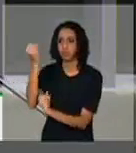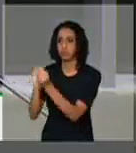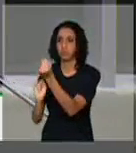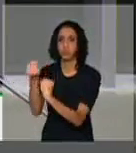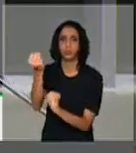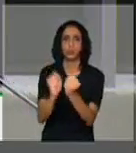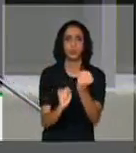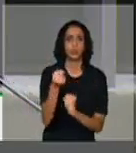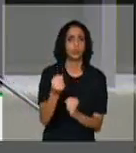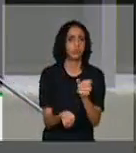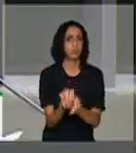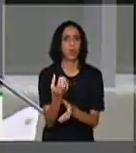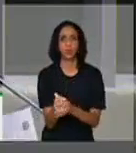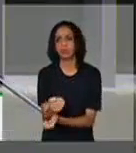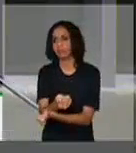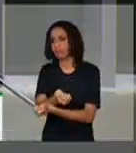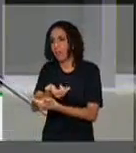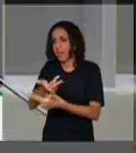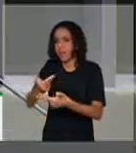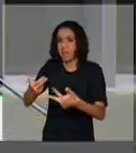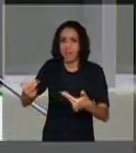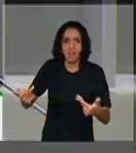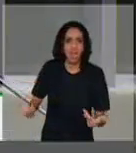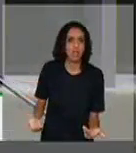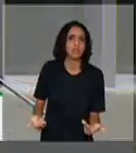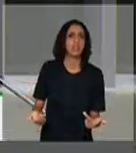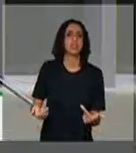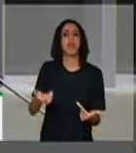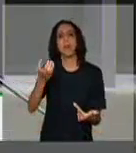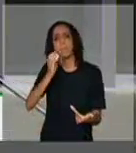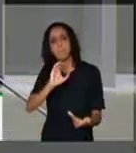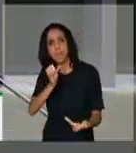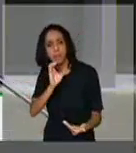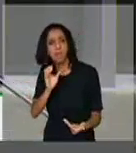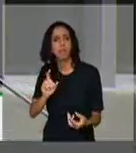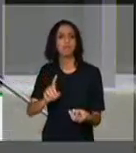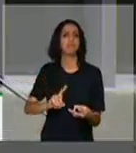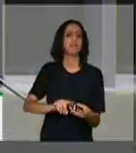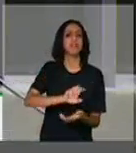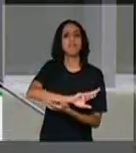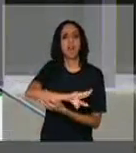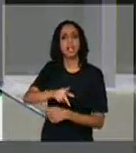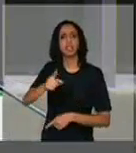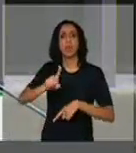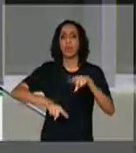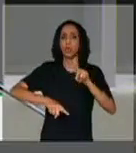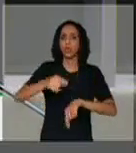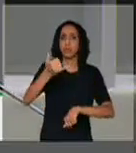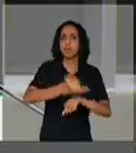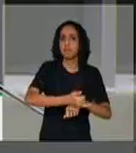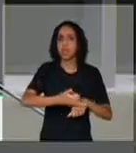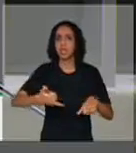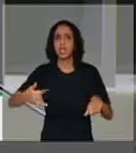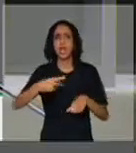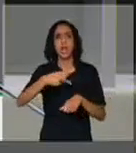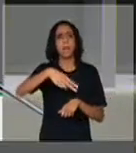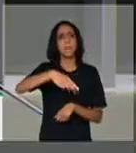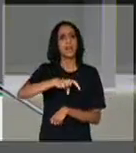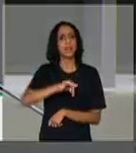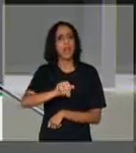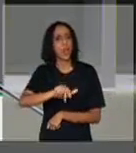se produz de tudo, de alimentos a bebidas, de produtos metalúrgicos a máquinas,